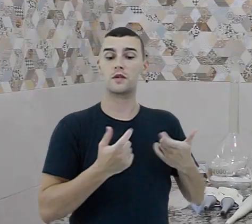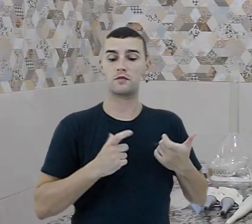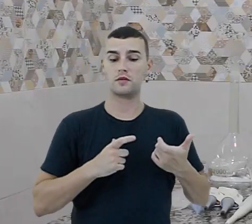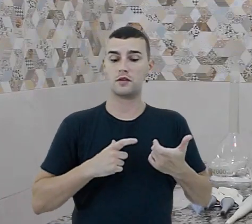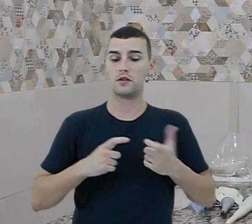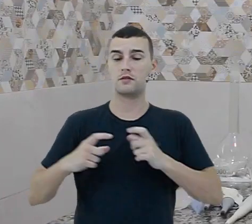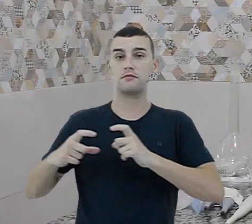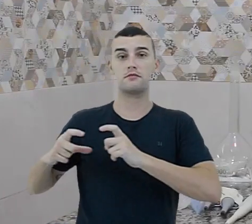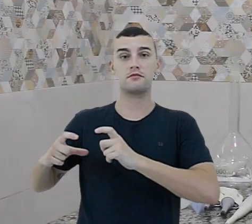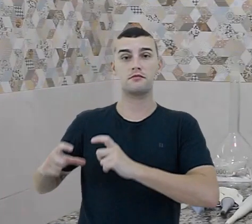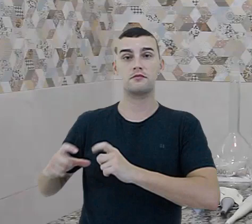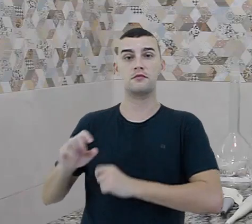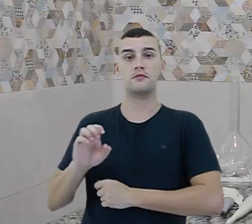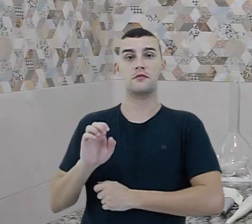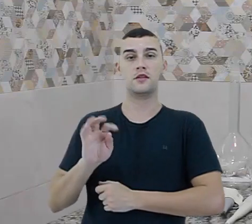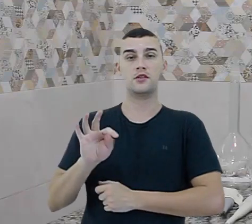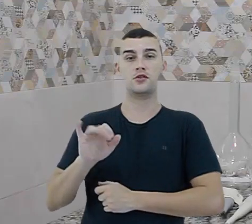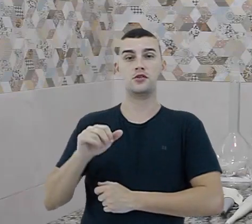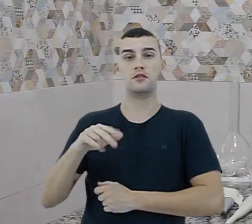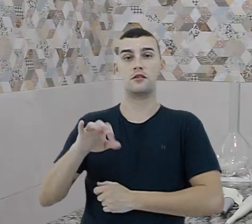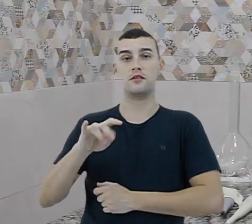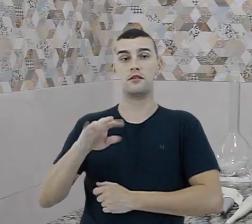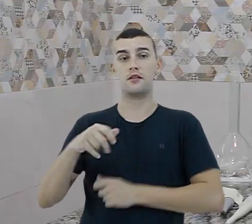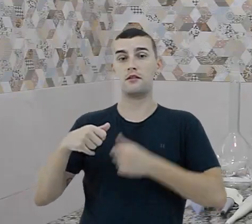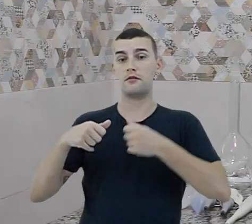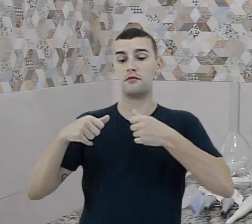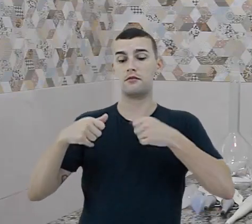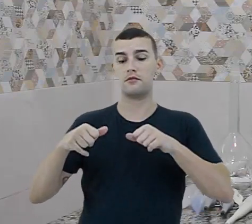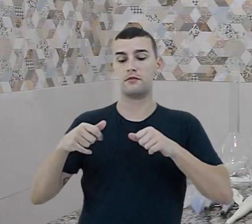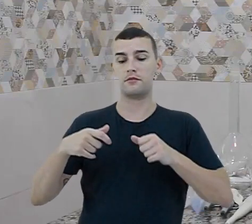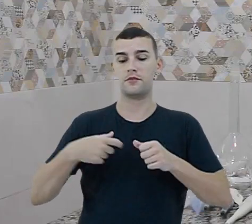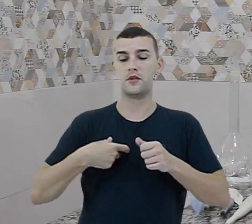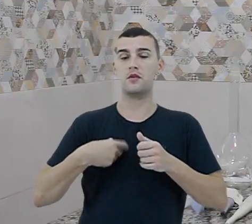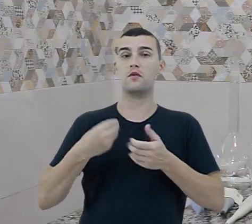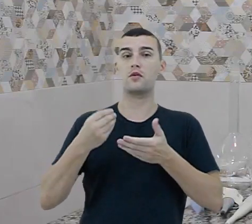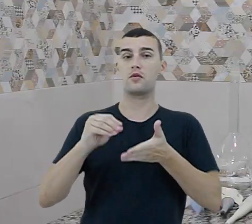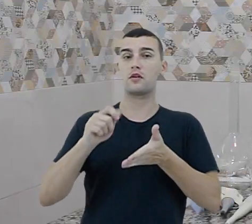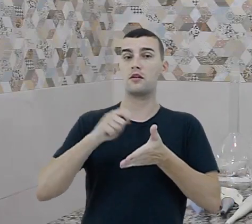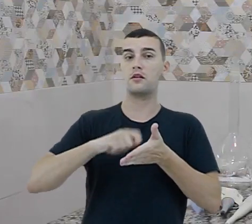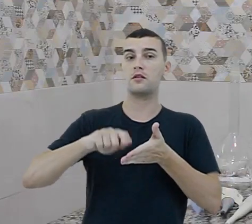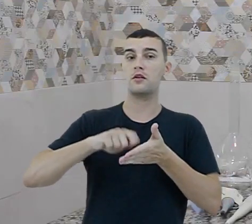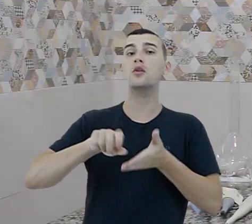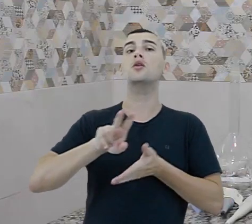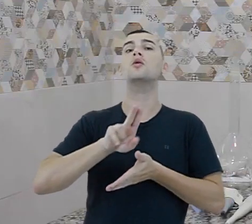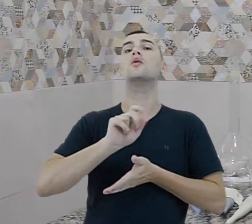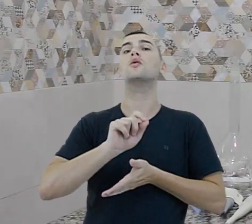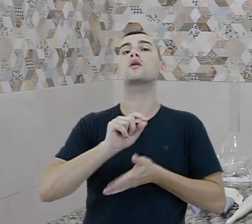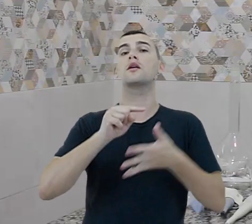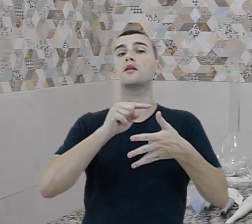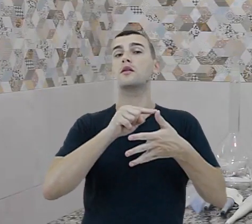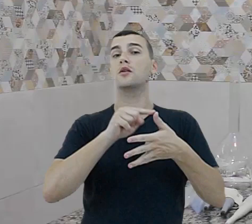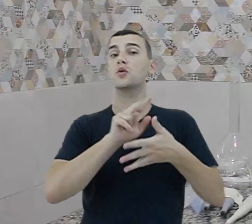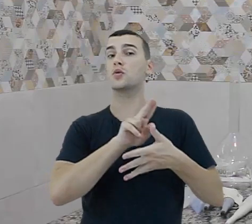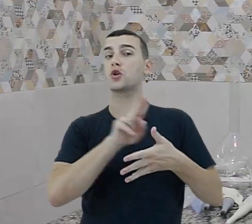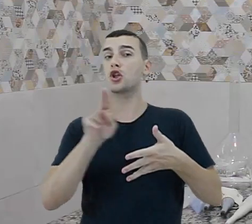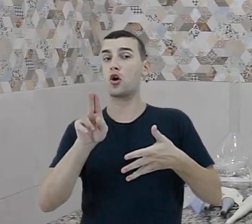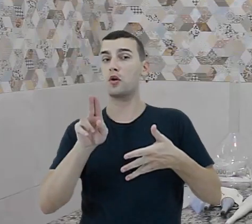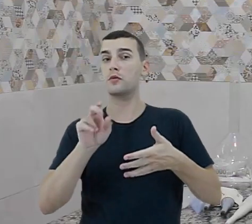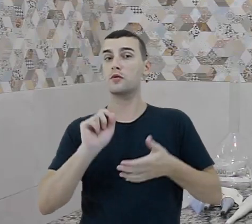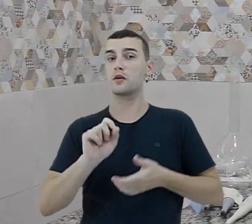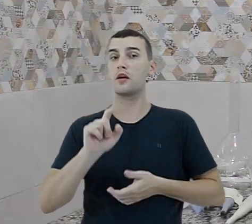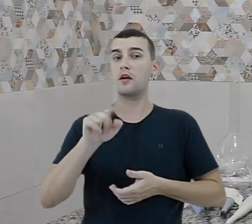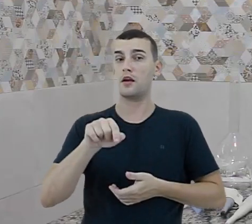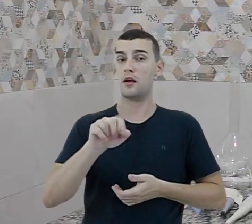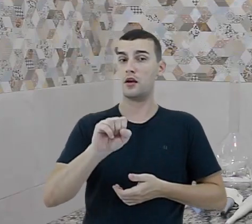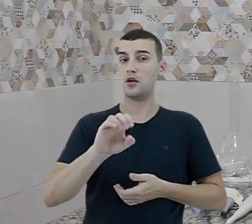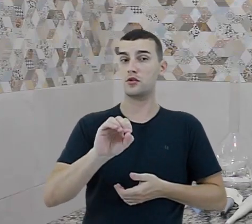tenho aqui uma etiqueta, nessa etiqueta eu vou colocar alguns dados, primeiro o nome da